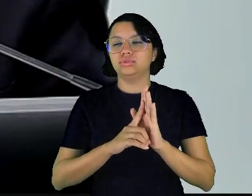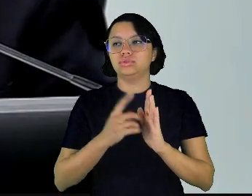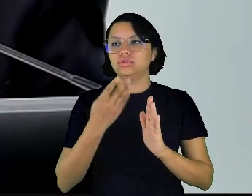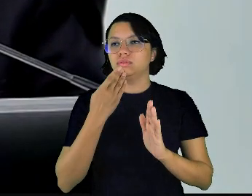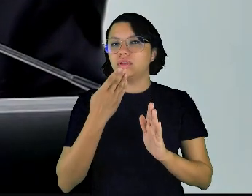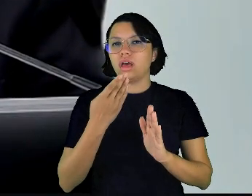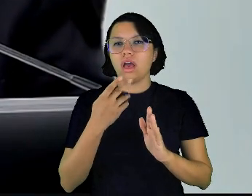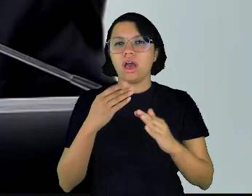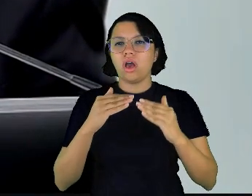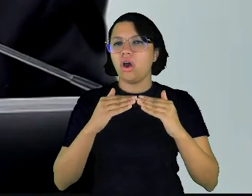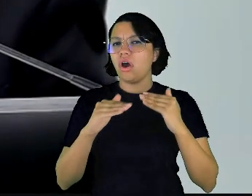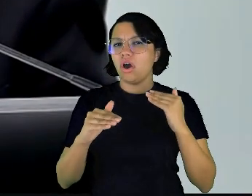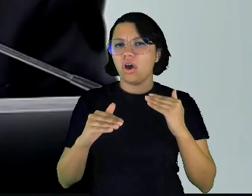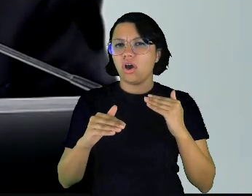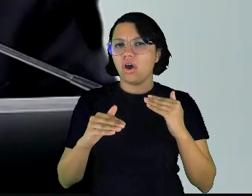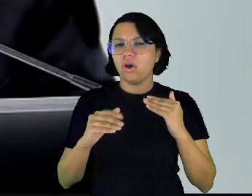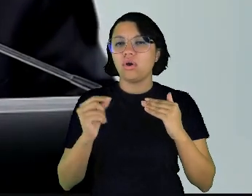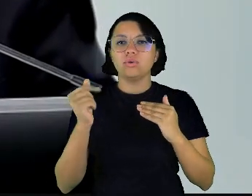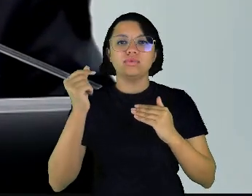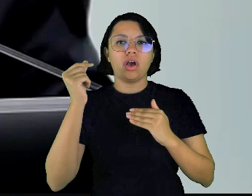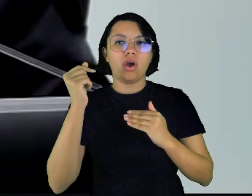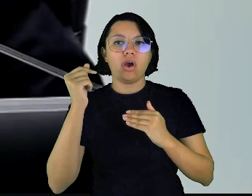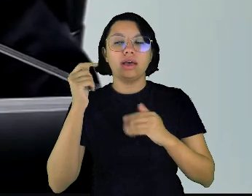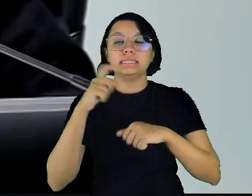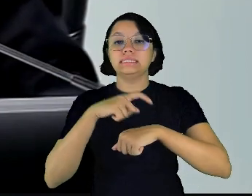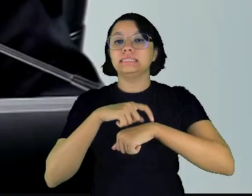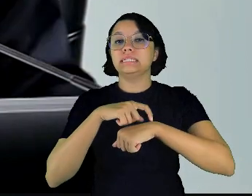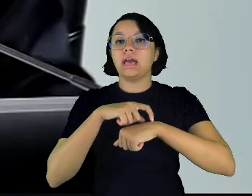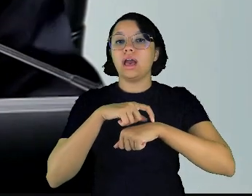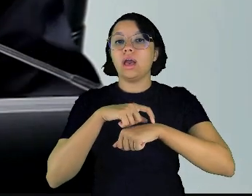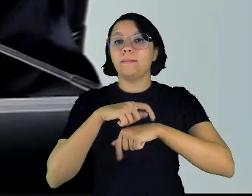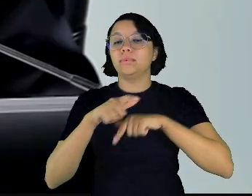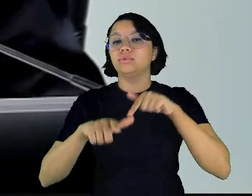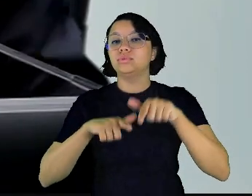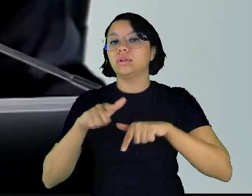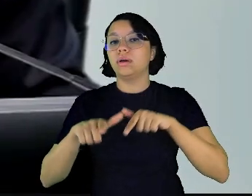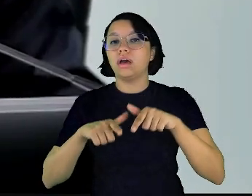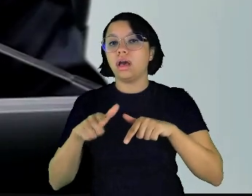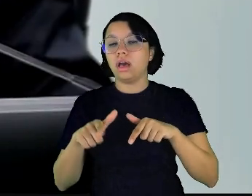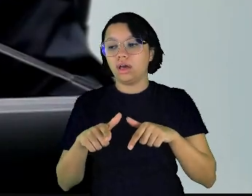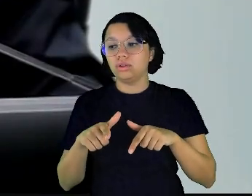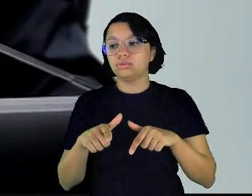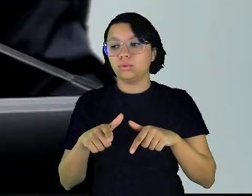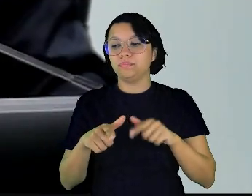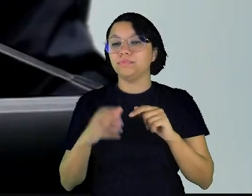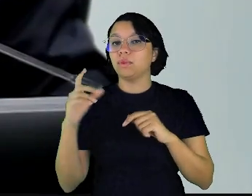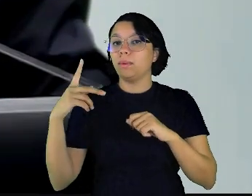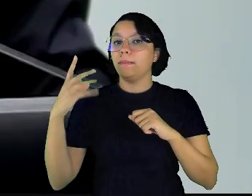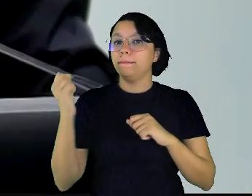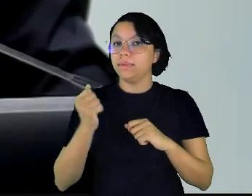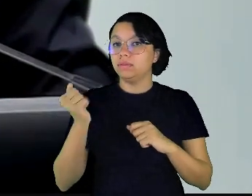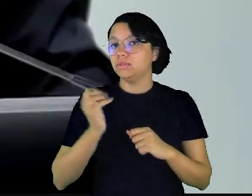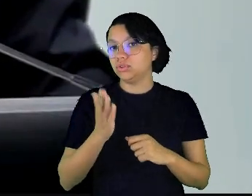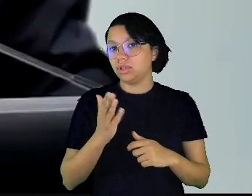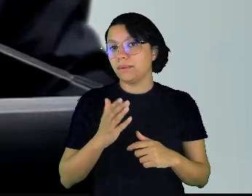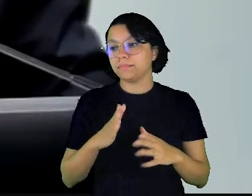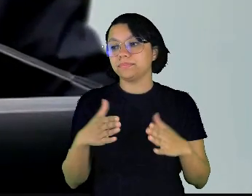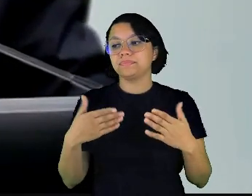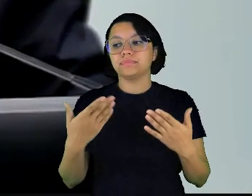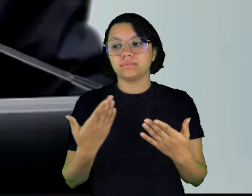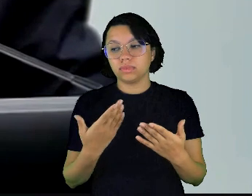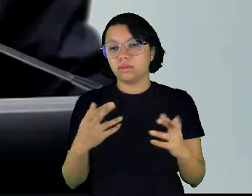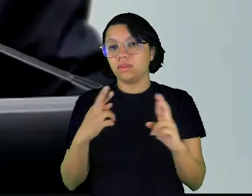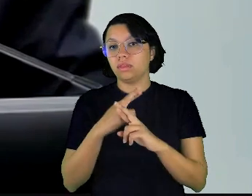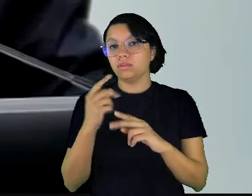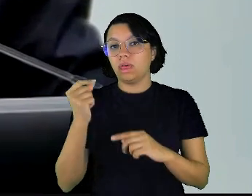valores e tempo ao patrimônio do trabalhador, né, do segurado e já beneficiário. Então, assim, incorporação de